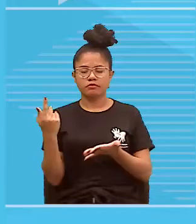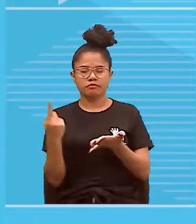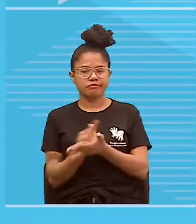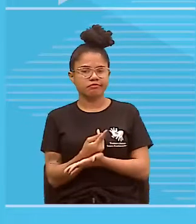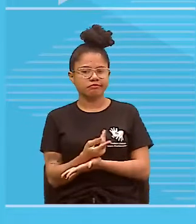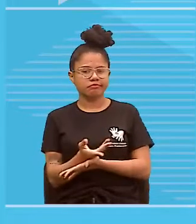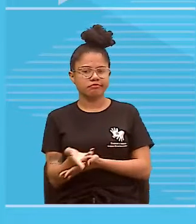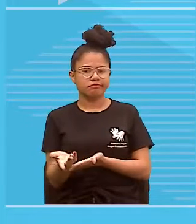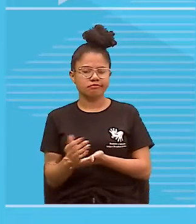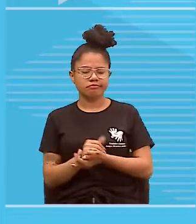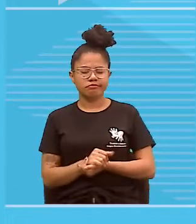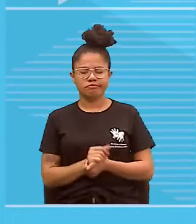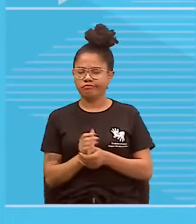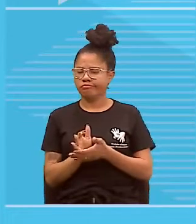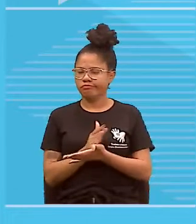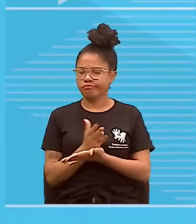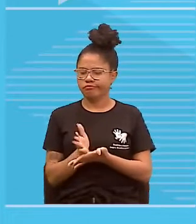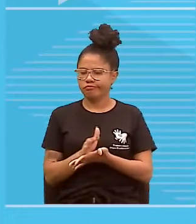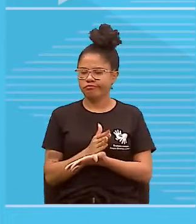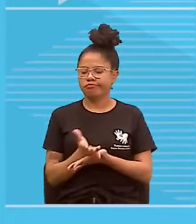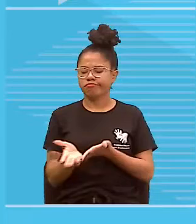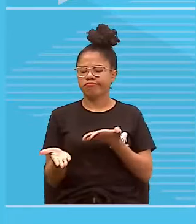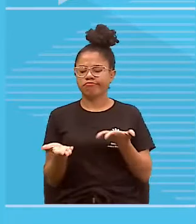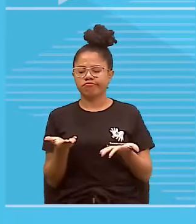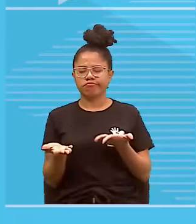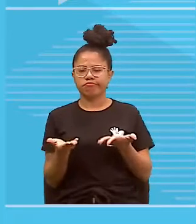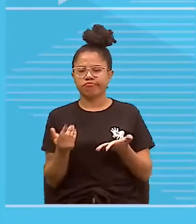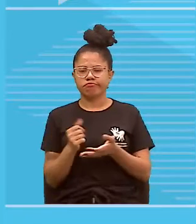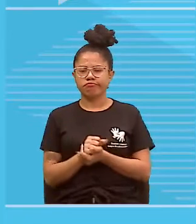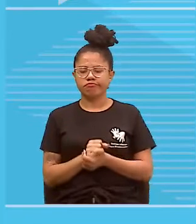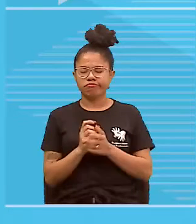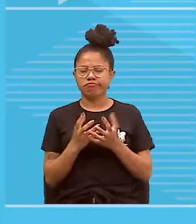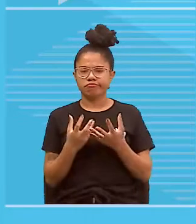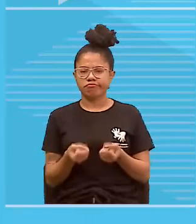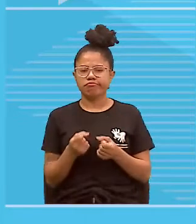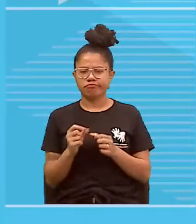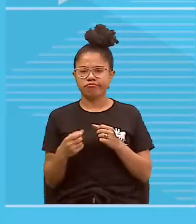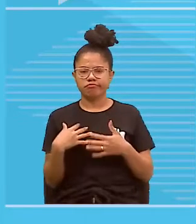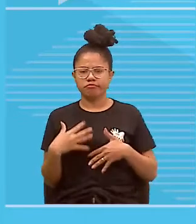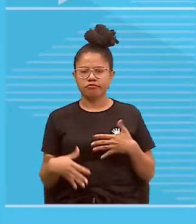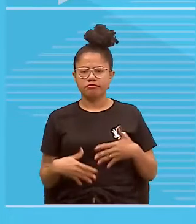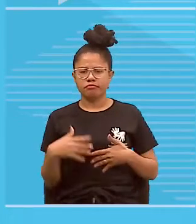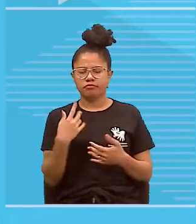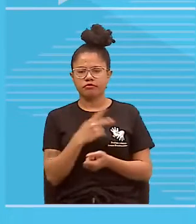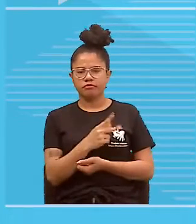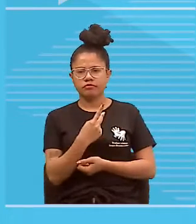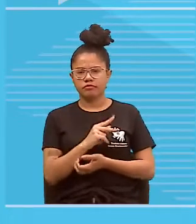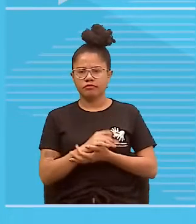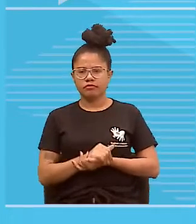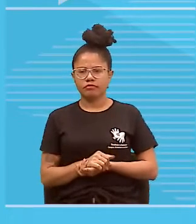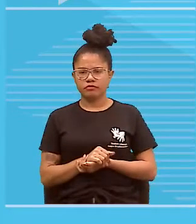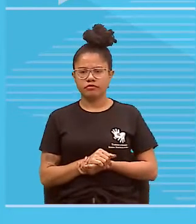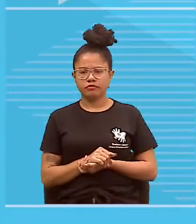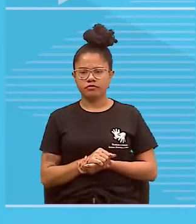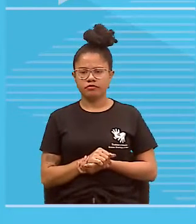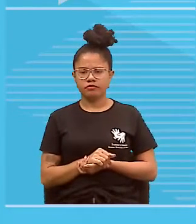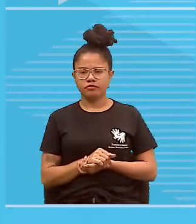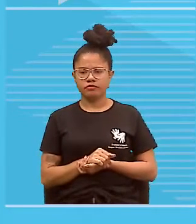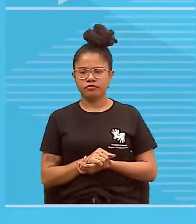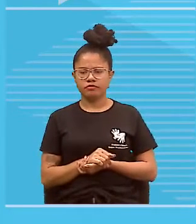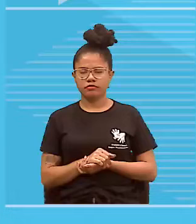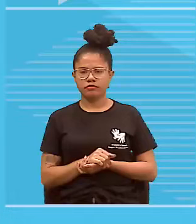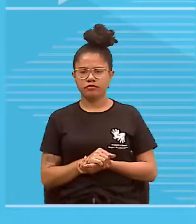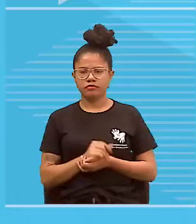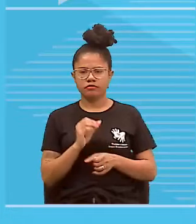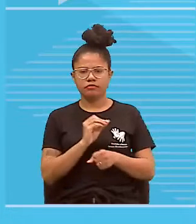algumas situações que permitiam que o corpo deles fosse né é